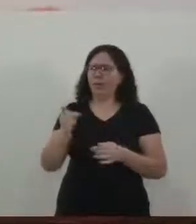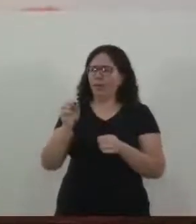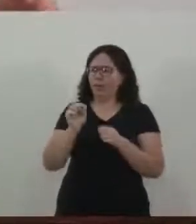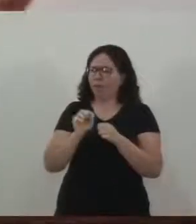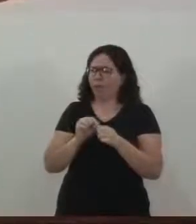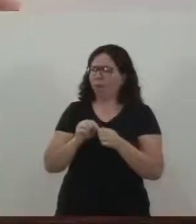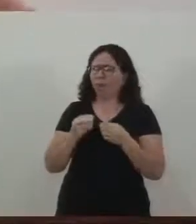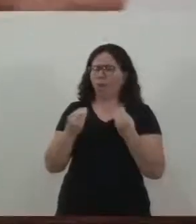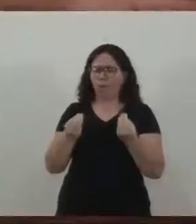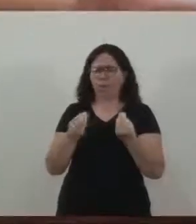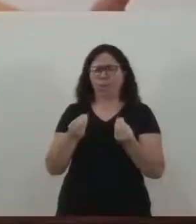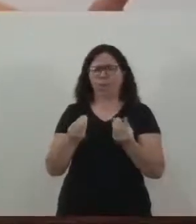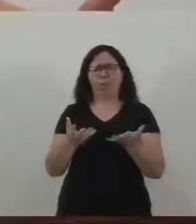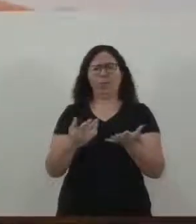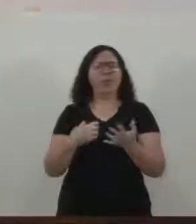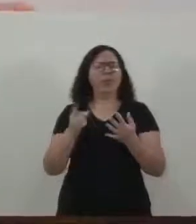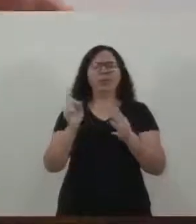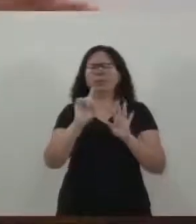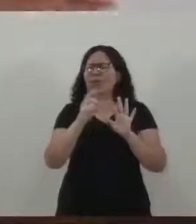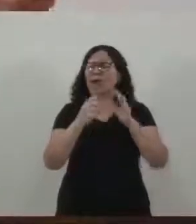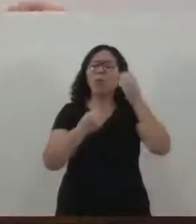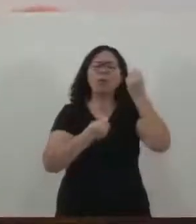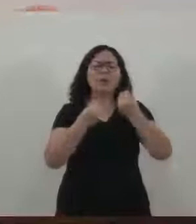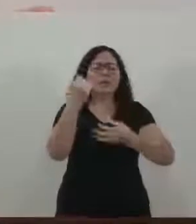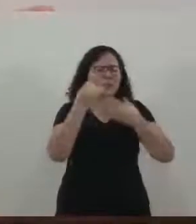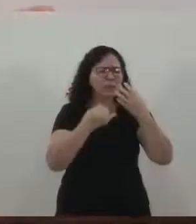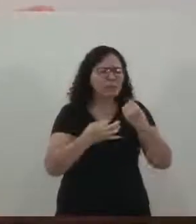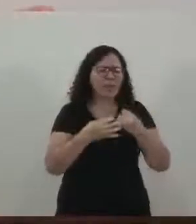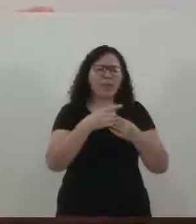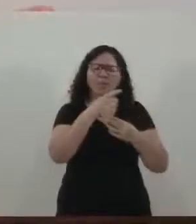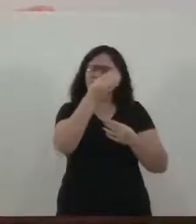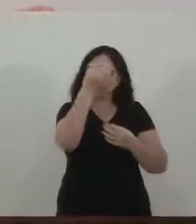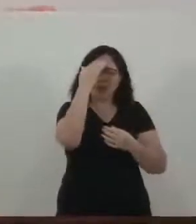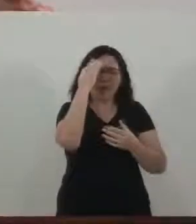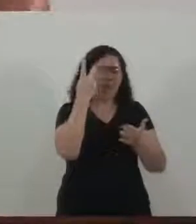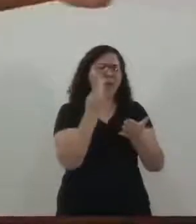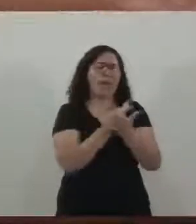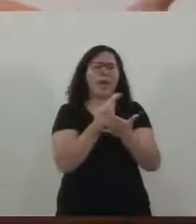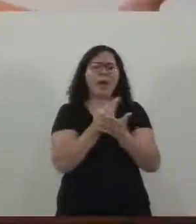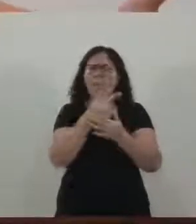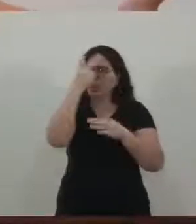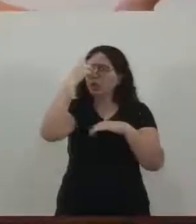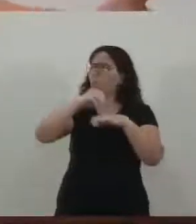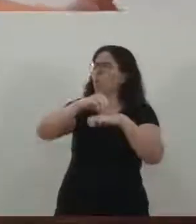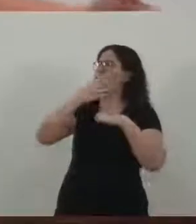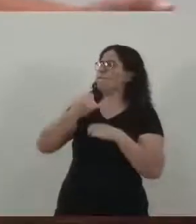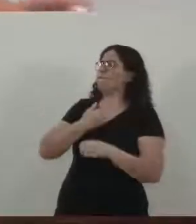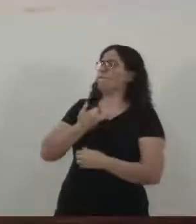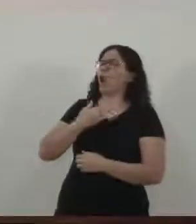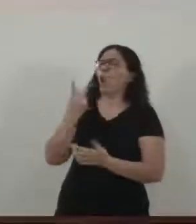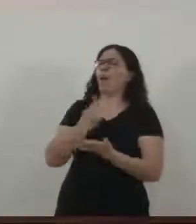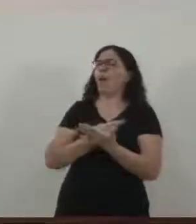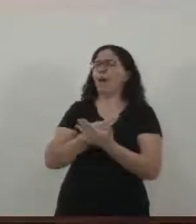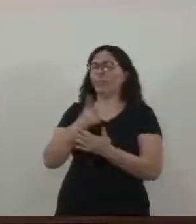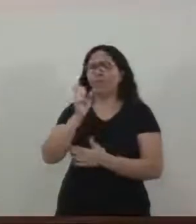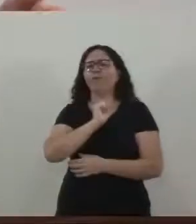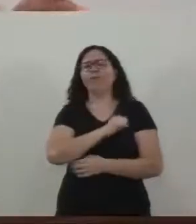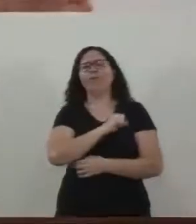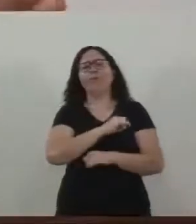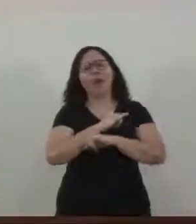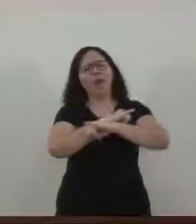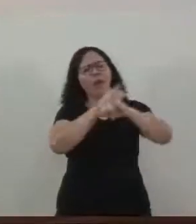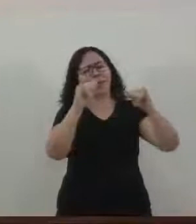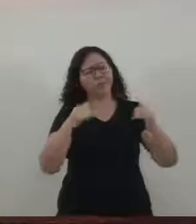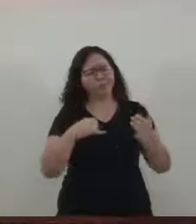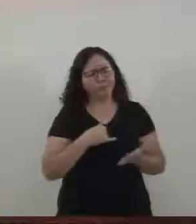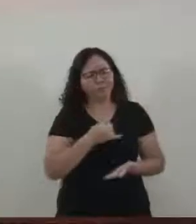assim. Expliquei para ele a situação, porra, mas chegou errada a informação para mim. Eu falei, porque quem fala a informação errada não fala a verdade. Isso é